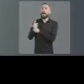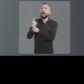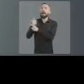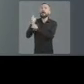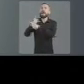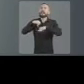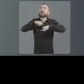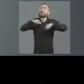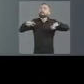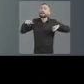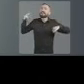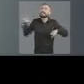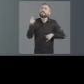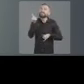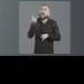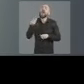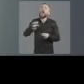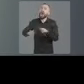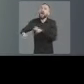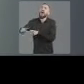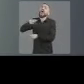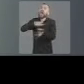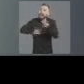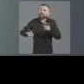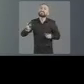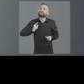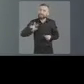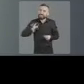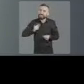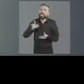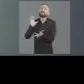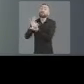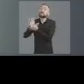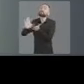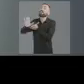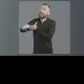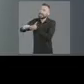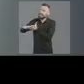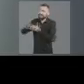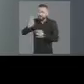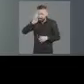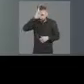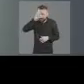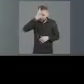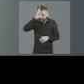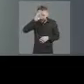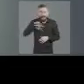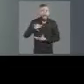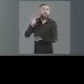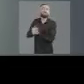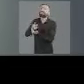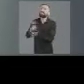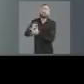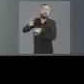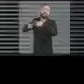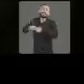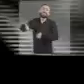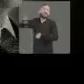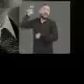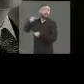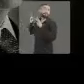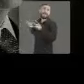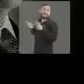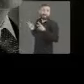A campanha de Bolsonaro Está sendo financiada Com dinheiro sujo Por uma organização criminosa Bolsonaro é a cara Da velha